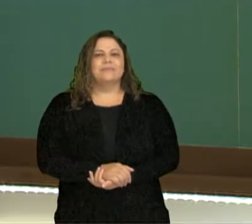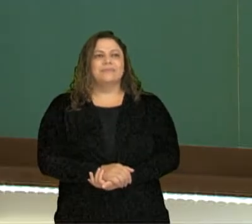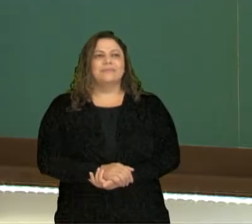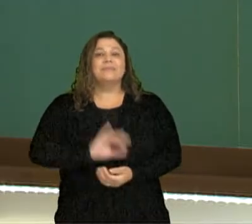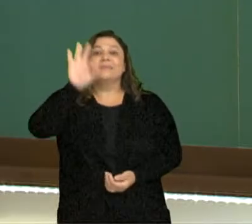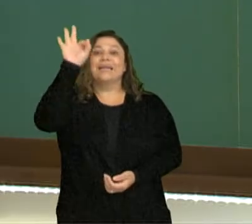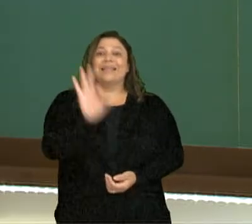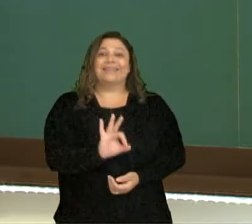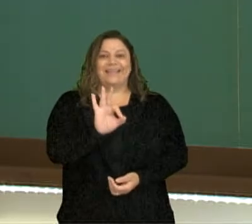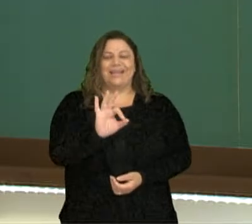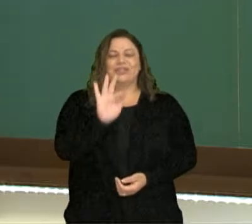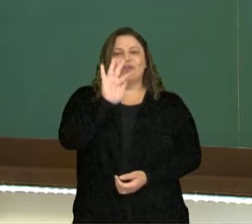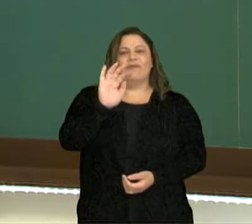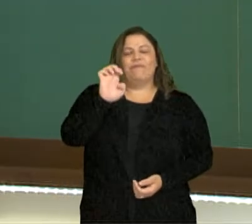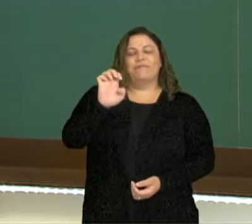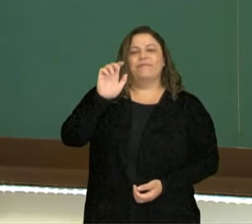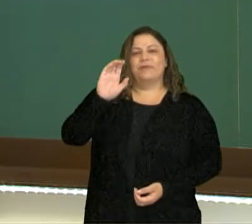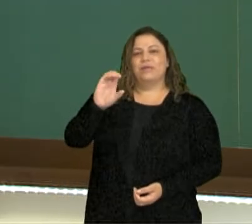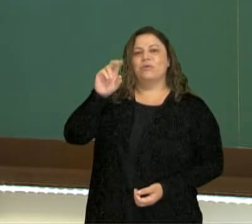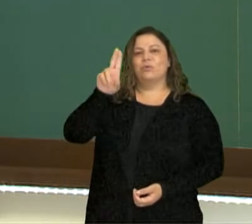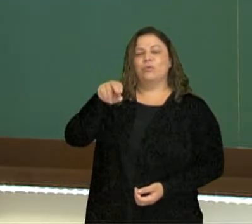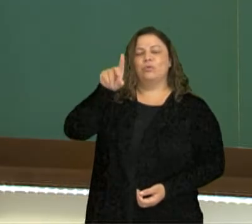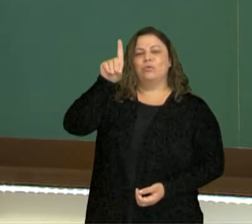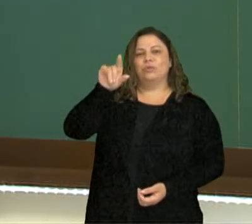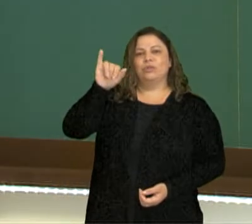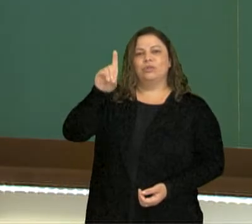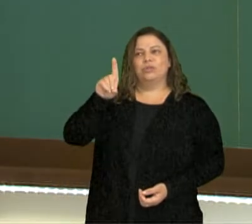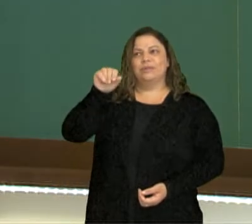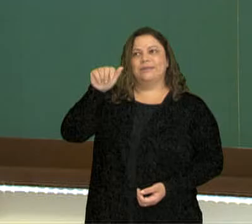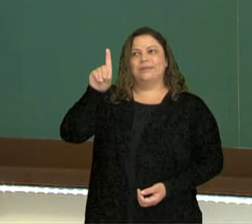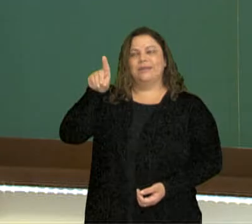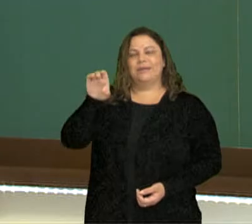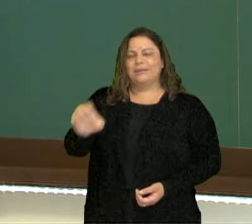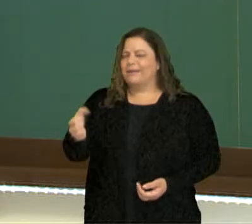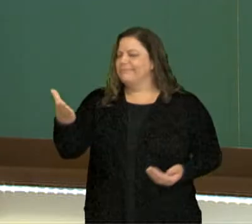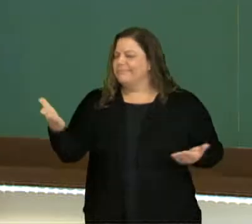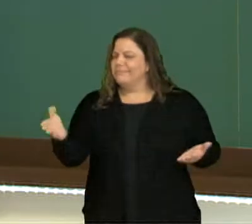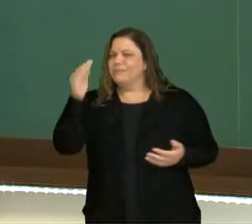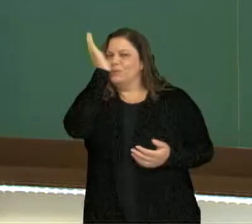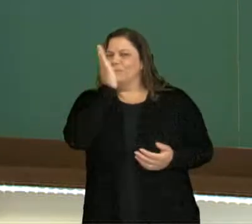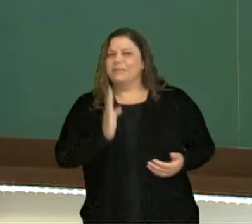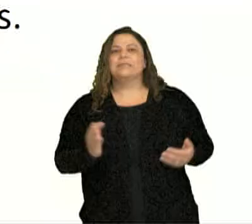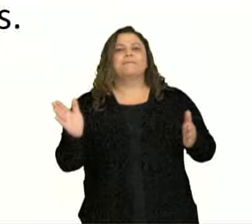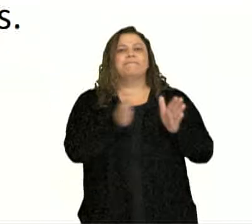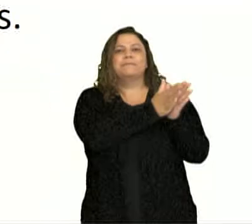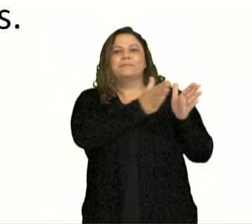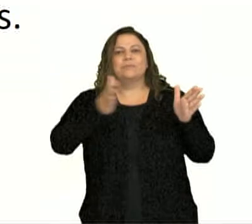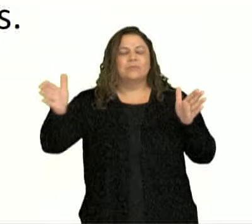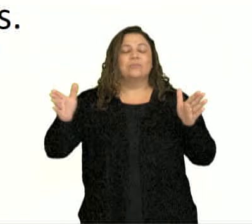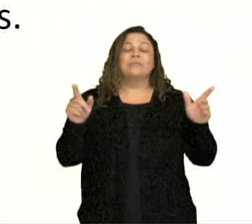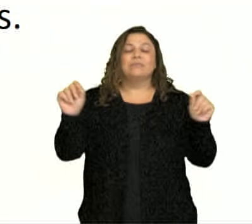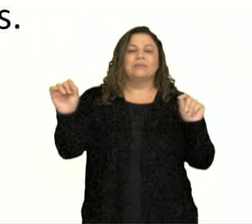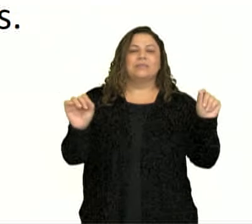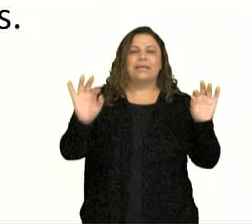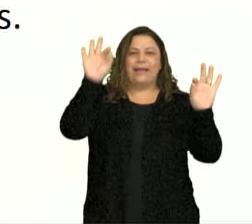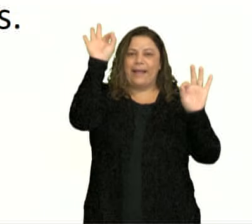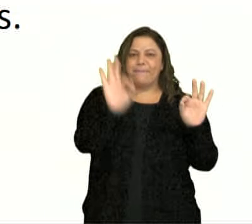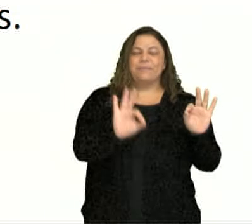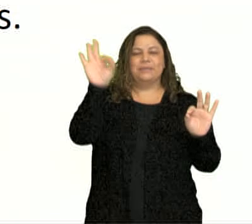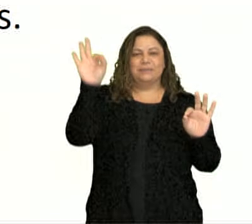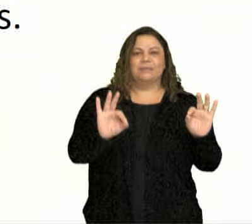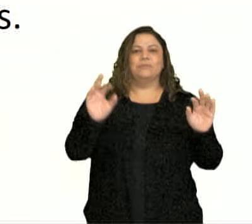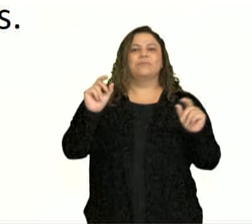Taxa de fecundidade no Brasil. O que é isso? Fecundidade. A taxa de fecundidade é obtida